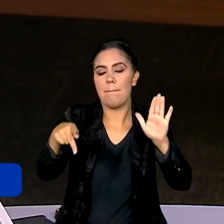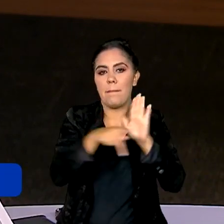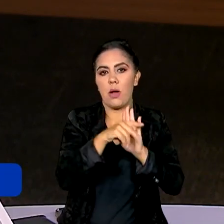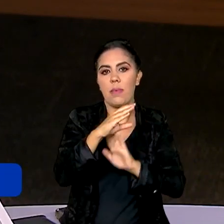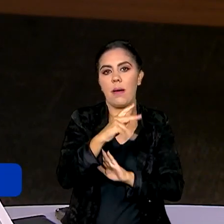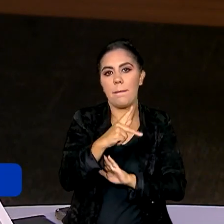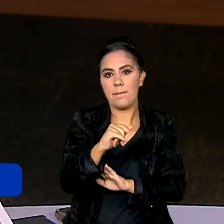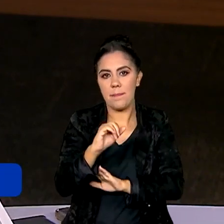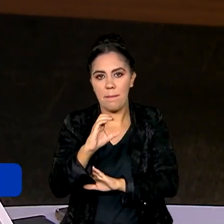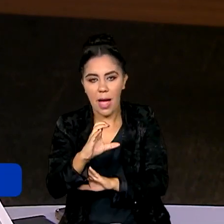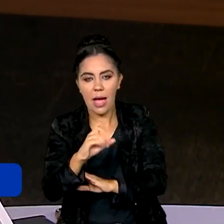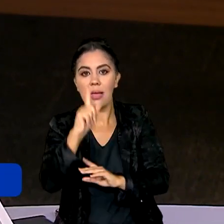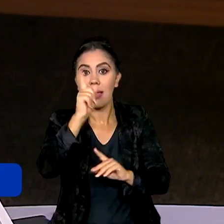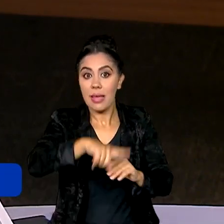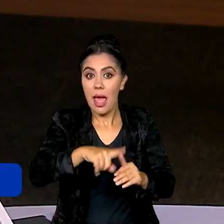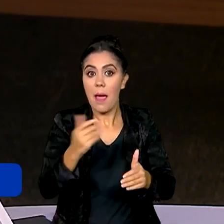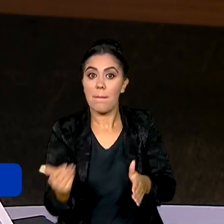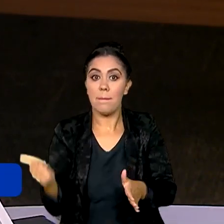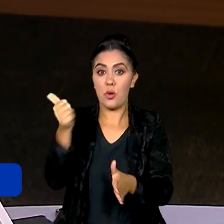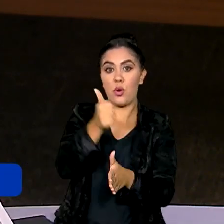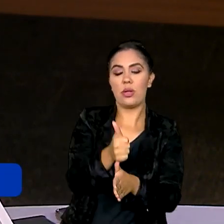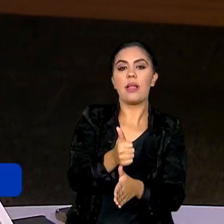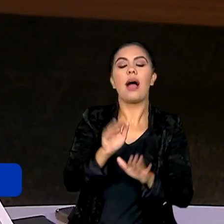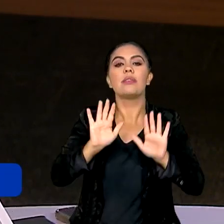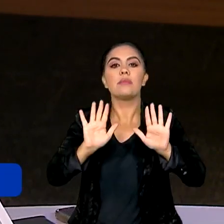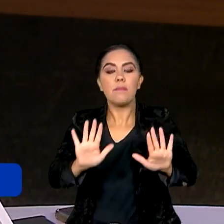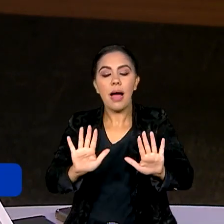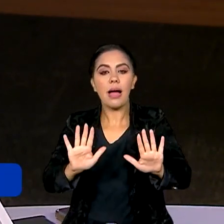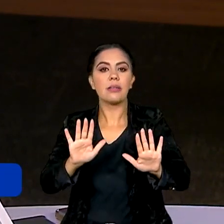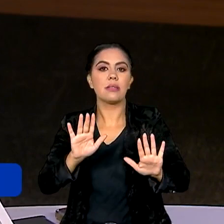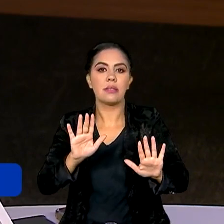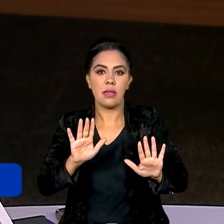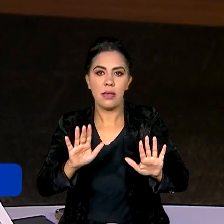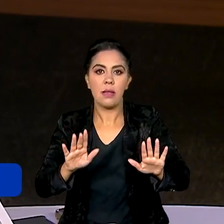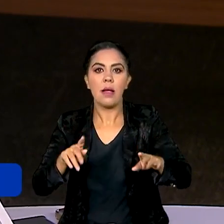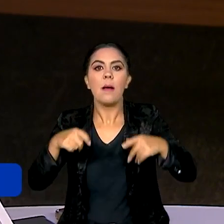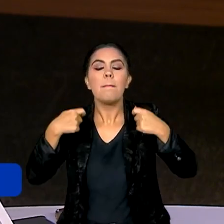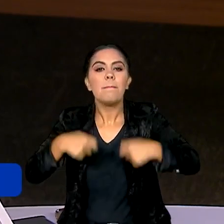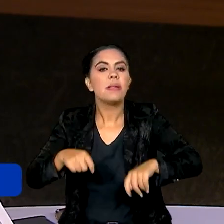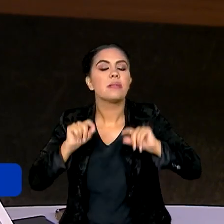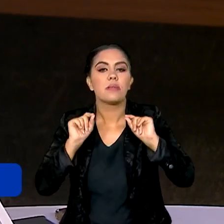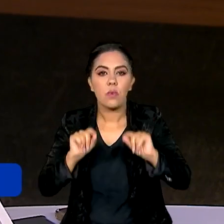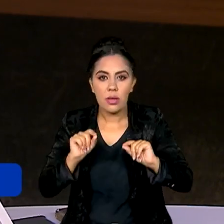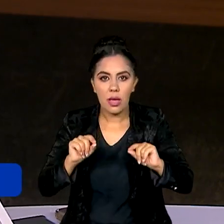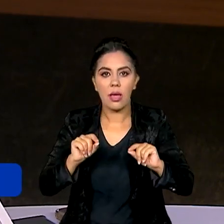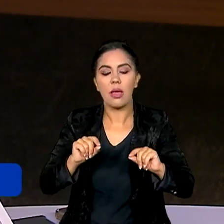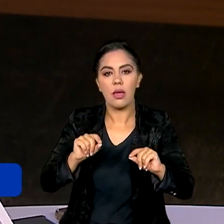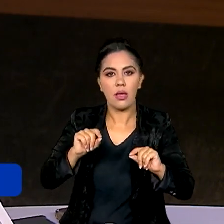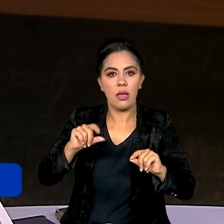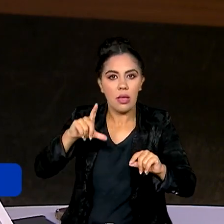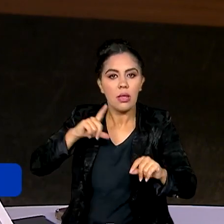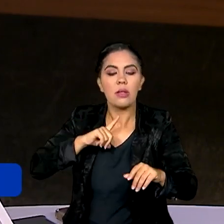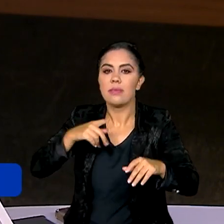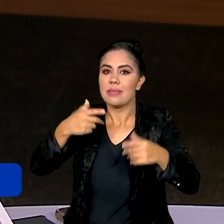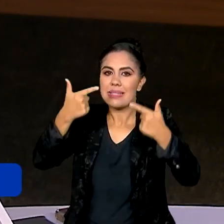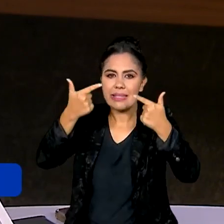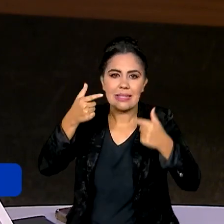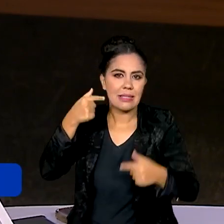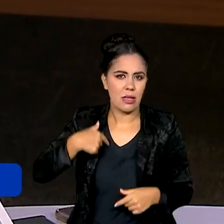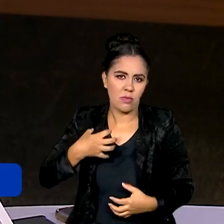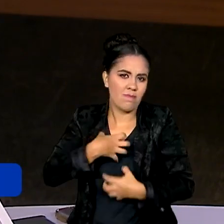prioridade, basta apenas a gente ter essa contribuição. Eu tenho certeza que nós teremos sucesso.